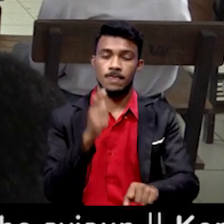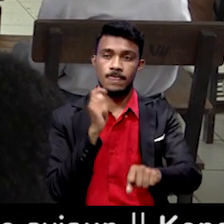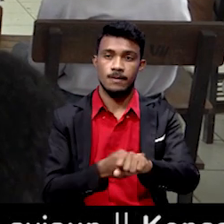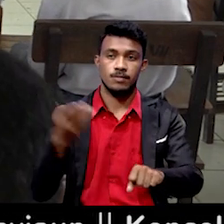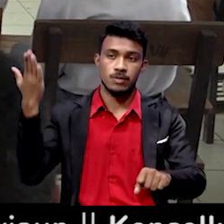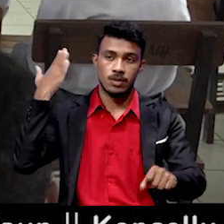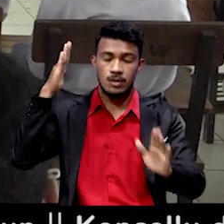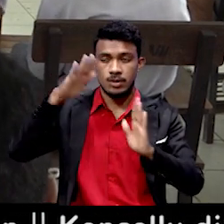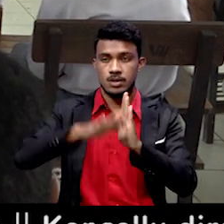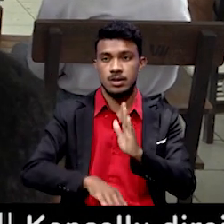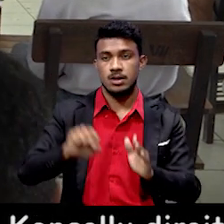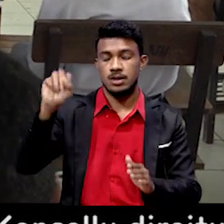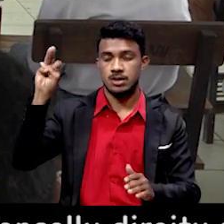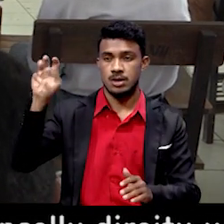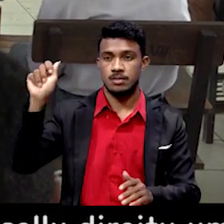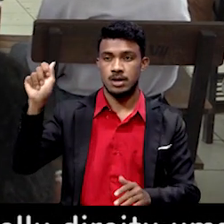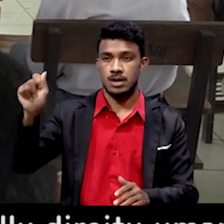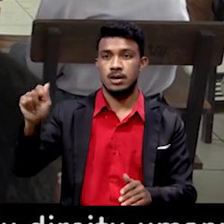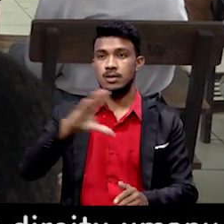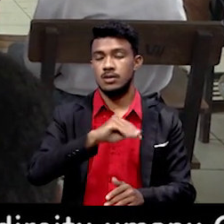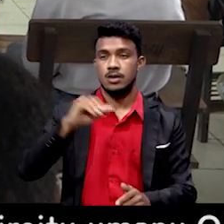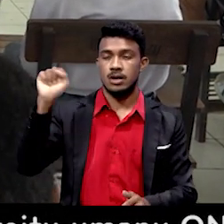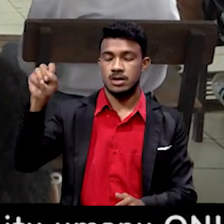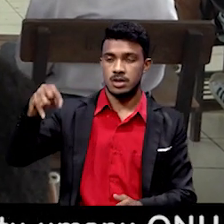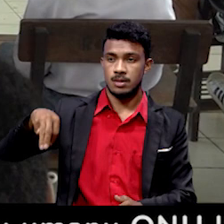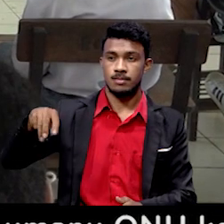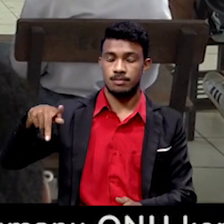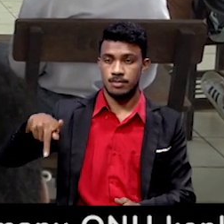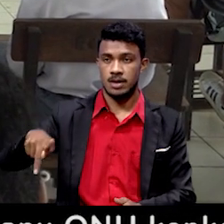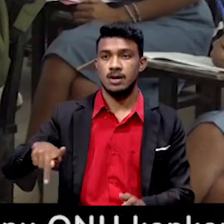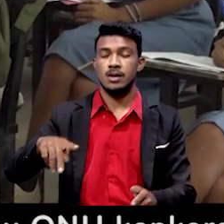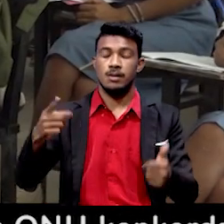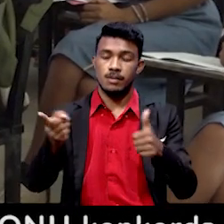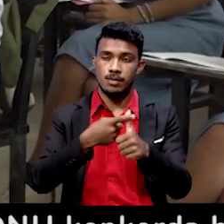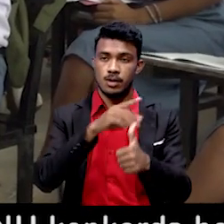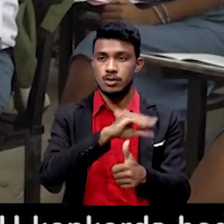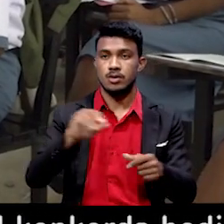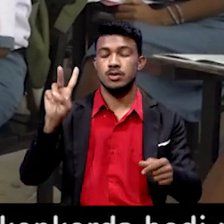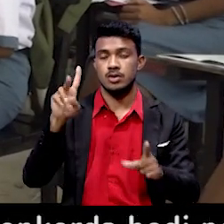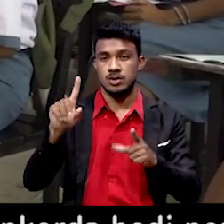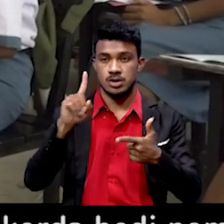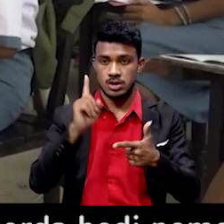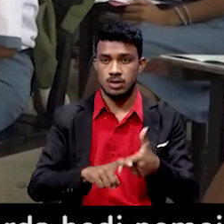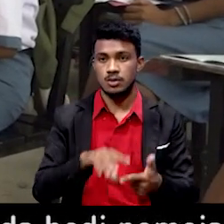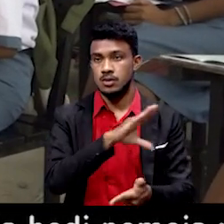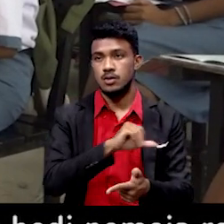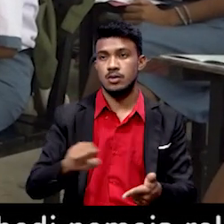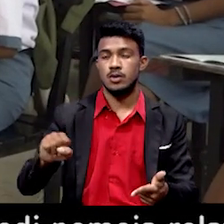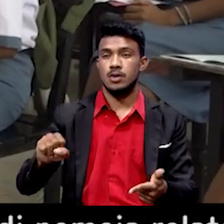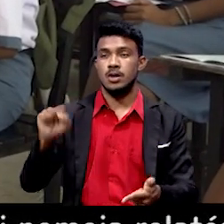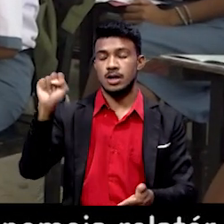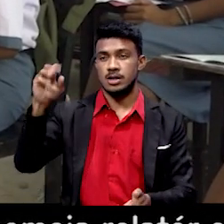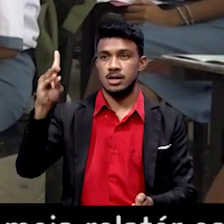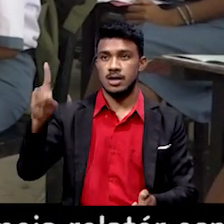a secundário geral, só e a ensino básico, primeiro no segundo ciclo, no mos pré-escolar.